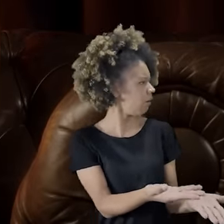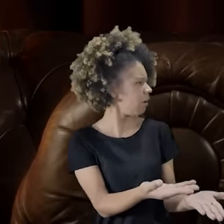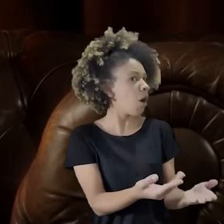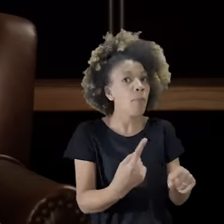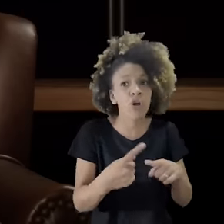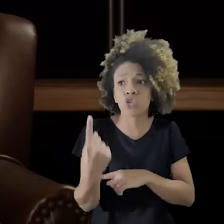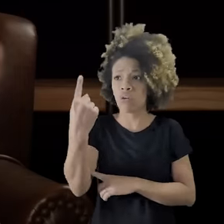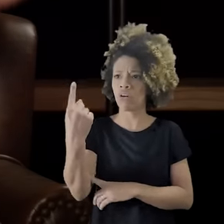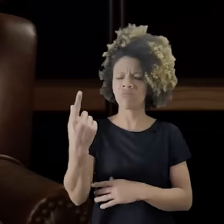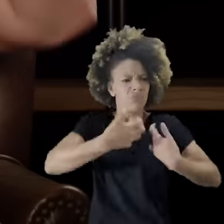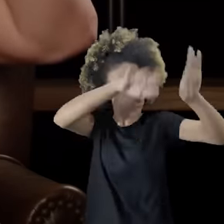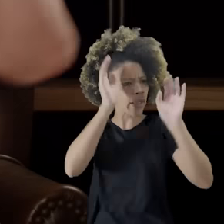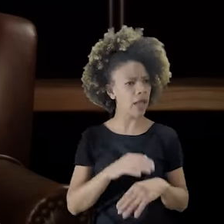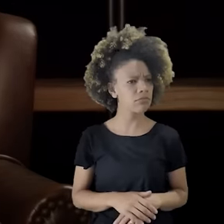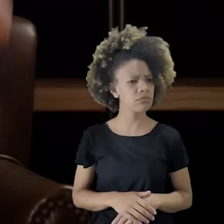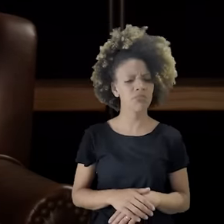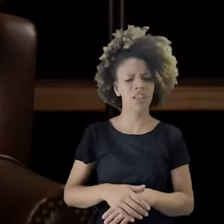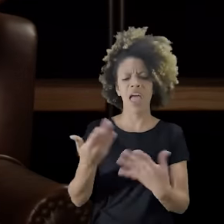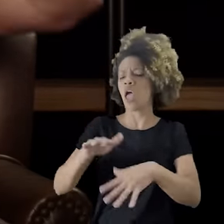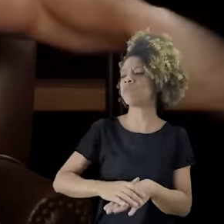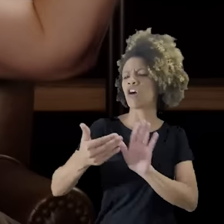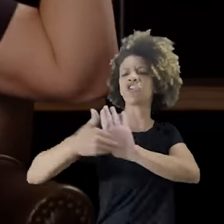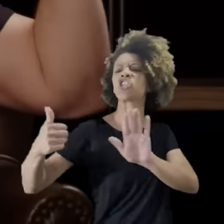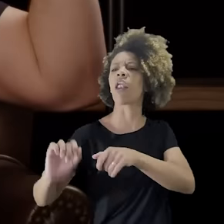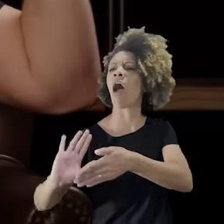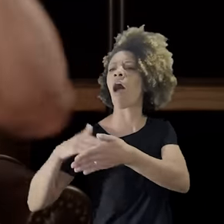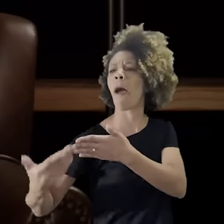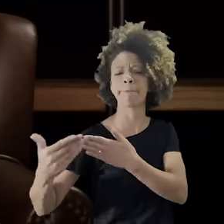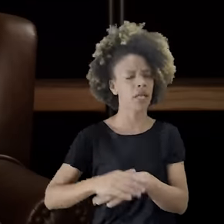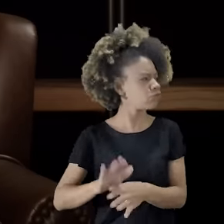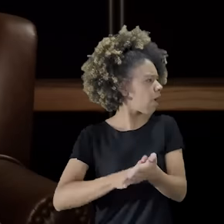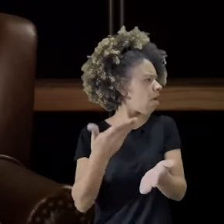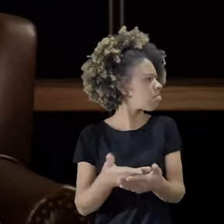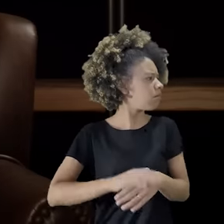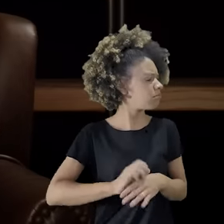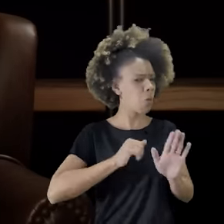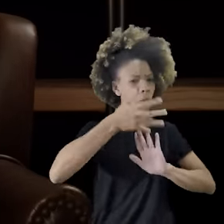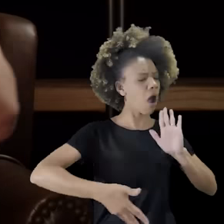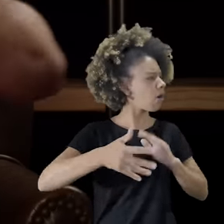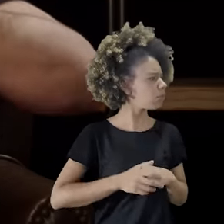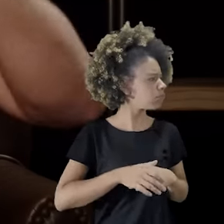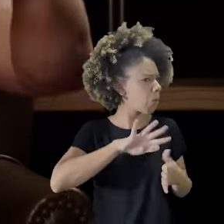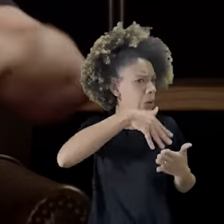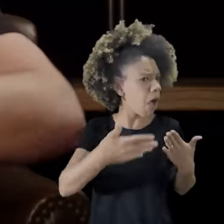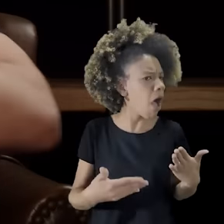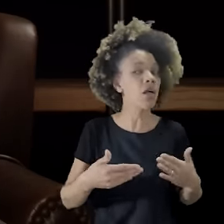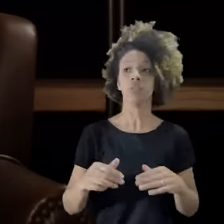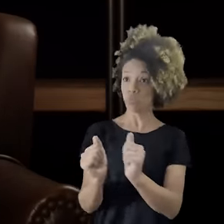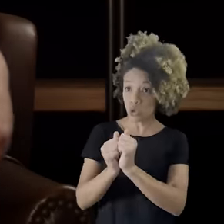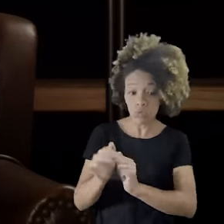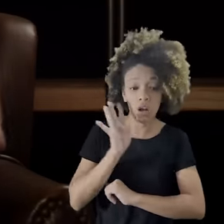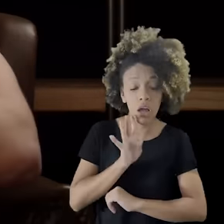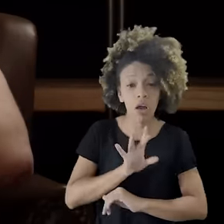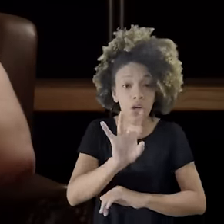pessoa e de repente eu tô assim cara não vou mais ter então eu quero saber para não ter problema eu vou tirar em vez de você tá fomentando e falando pô legal estamos juntos